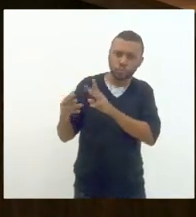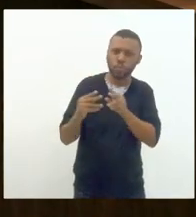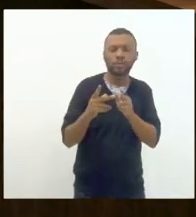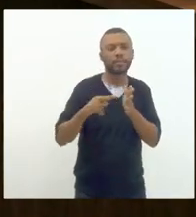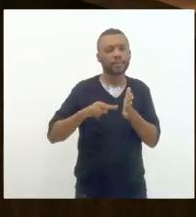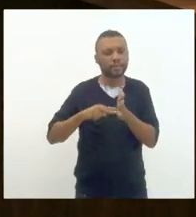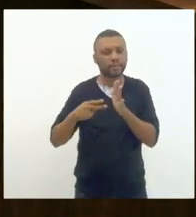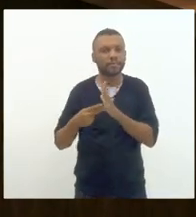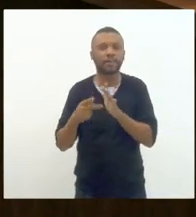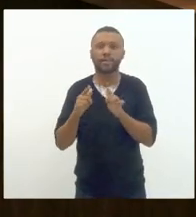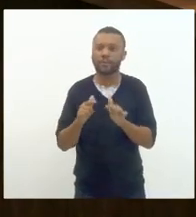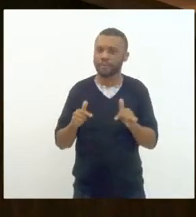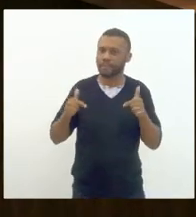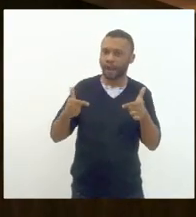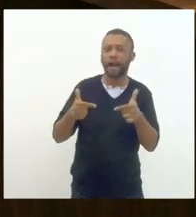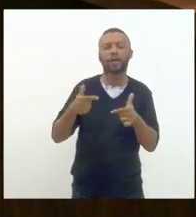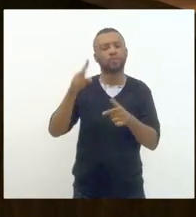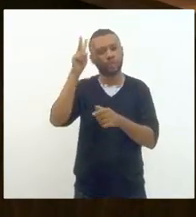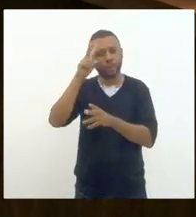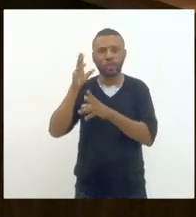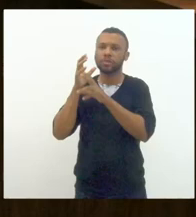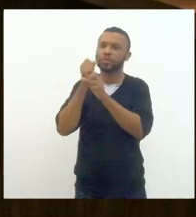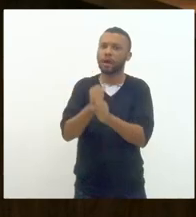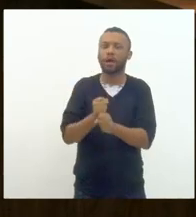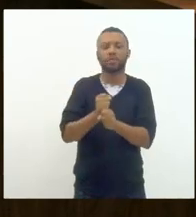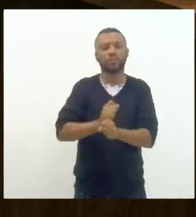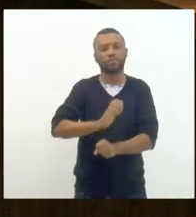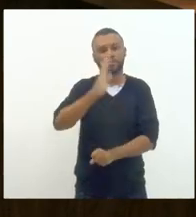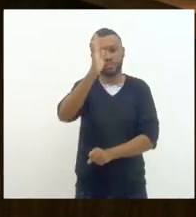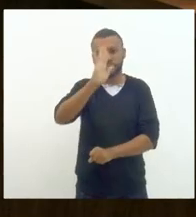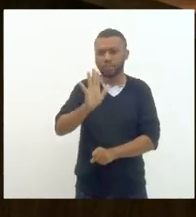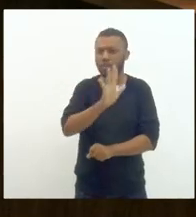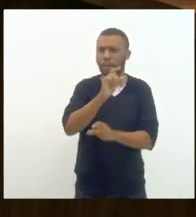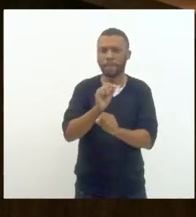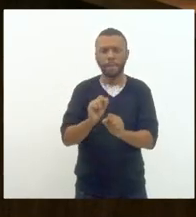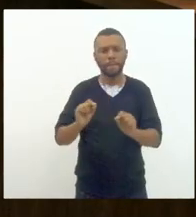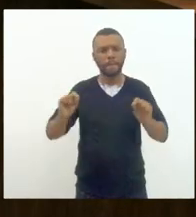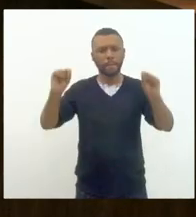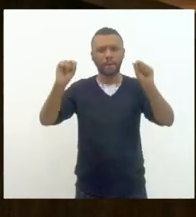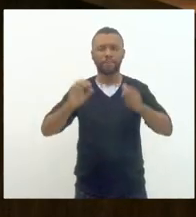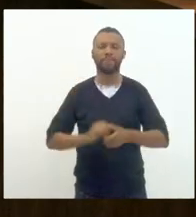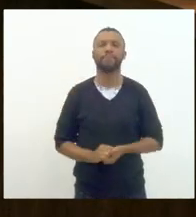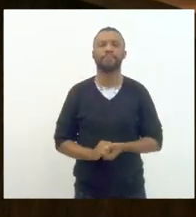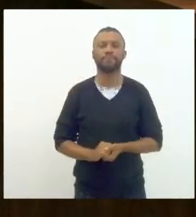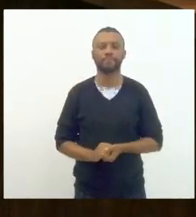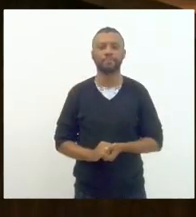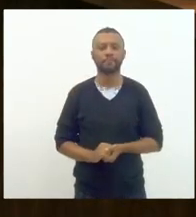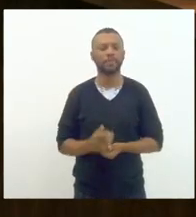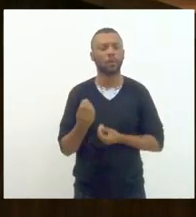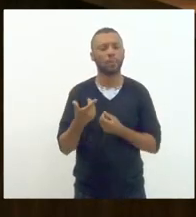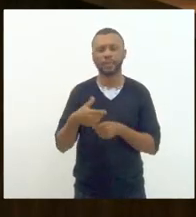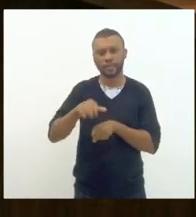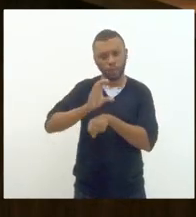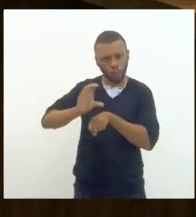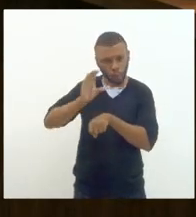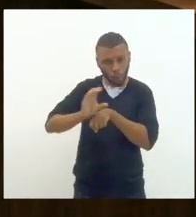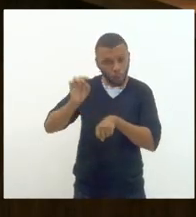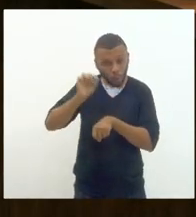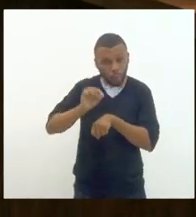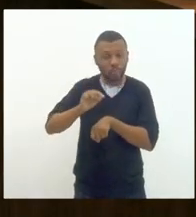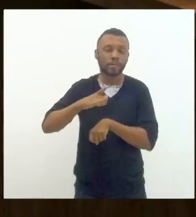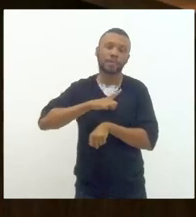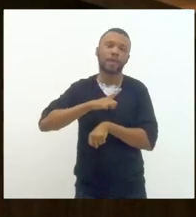significa fato histórico do nosso país. De maneira que esse curso, ele